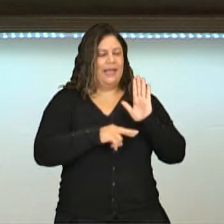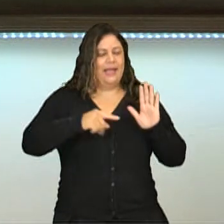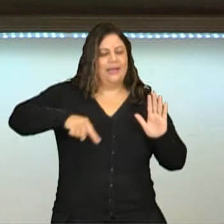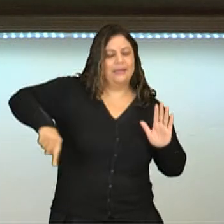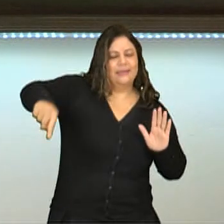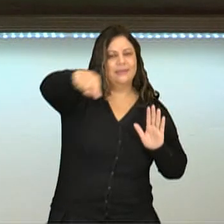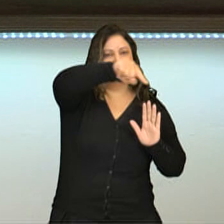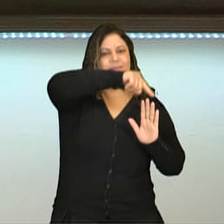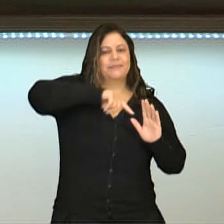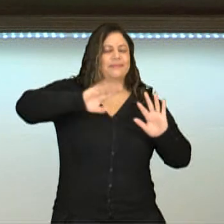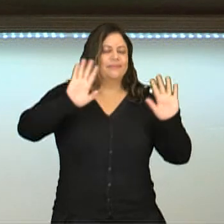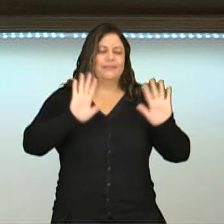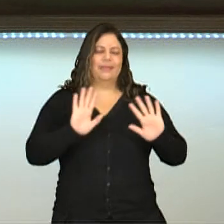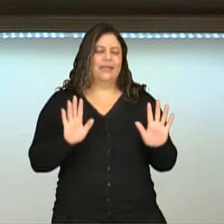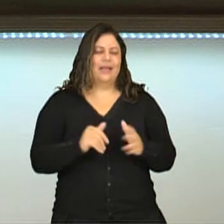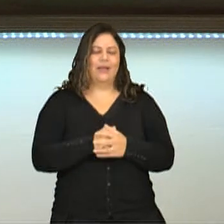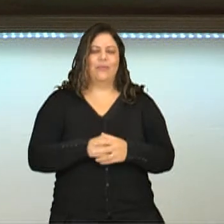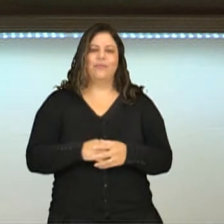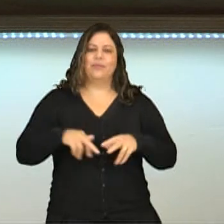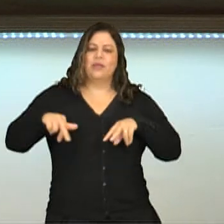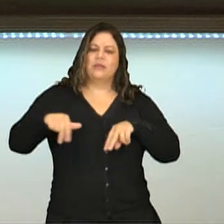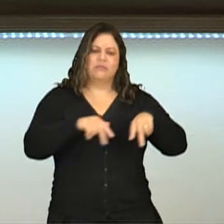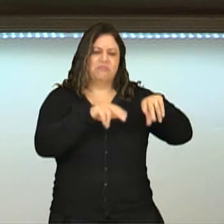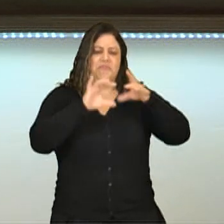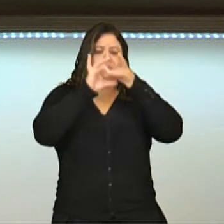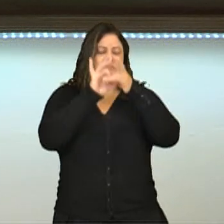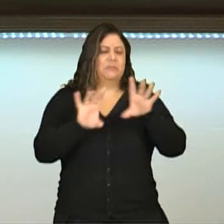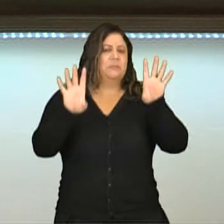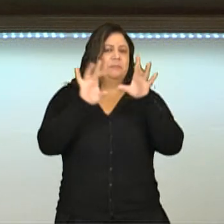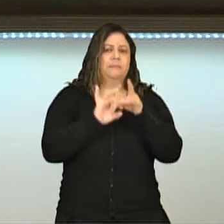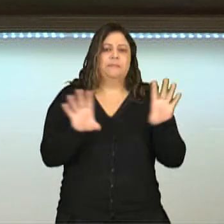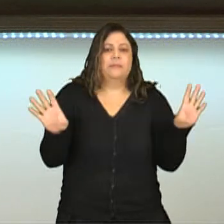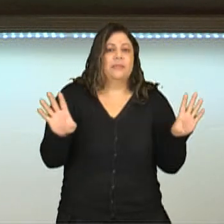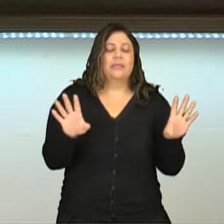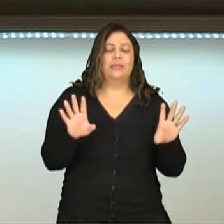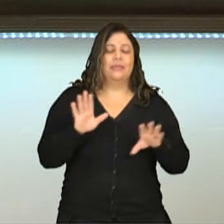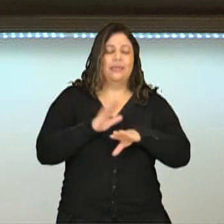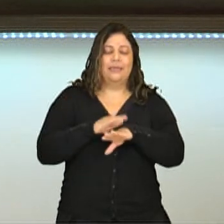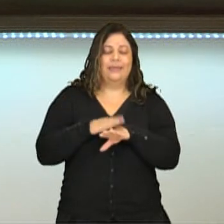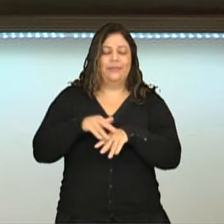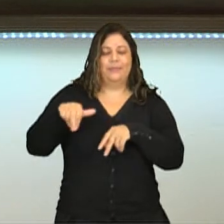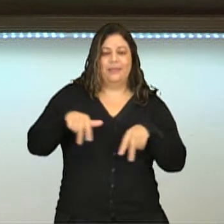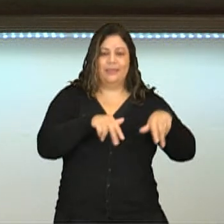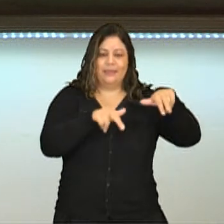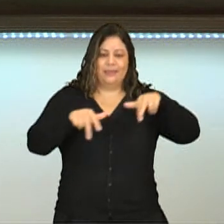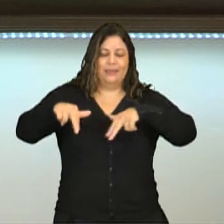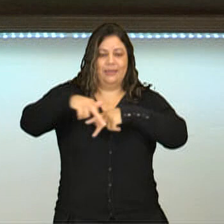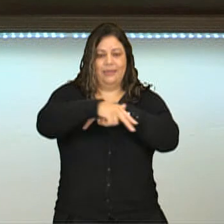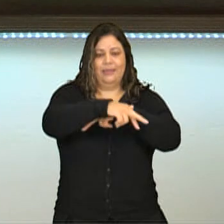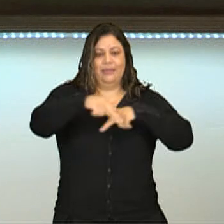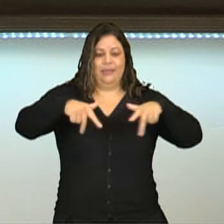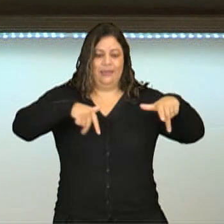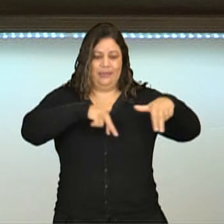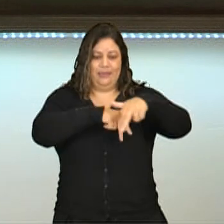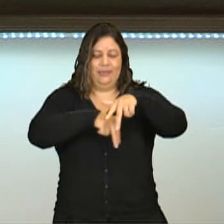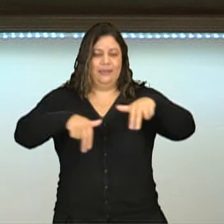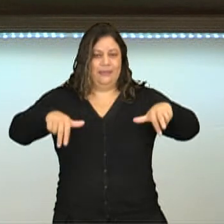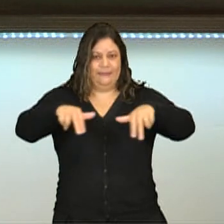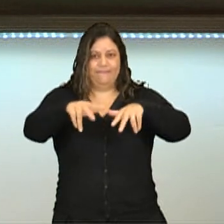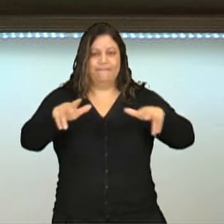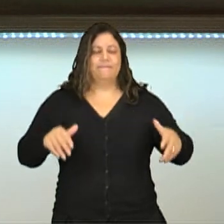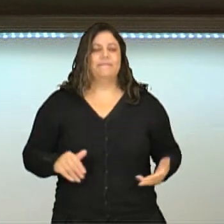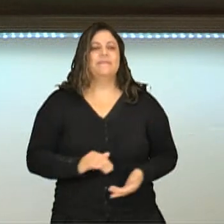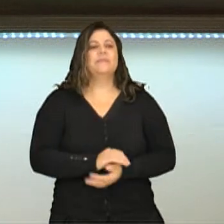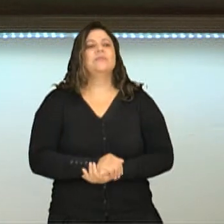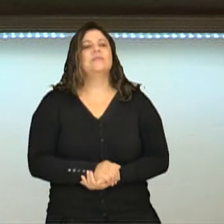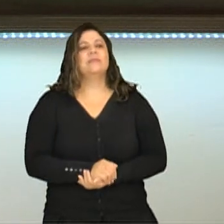preciso ter uma linha reta, eu tenho mais uma liberdade na hora de fazer esse caminhar e esse desenho da dança pelo